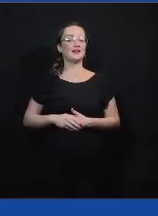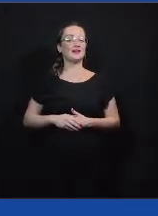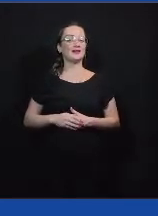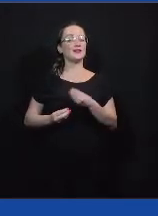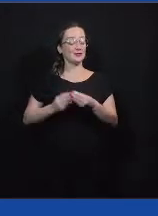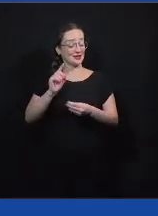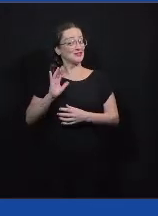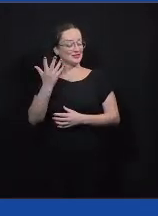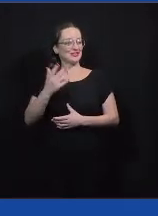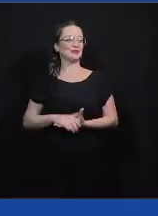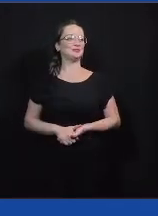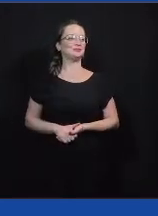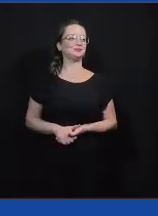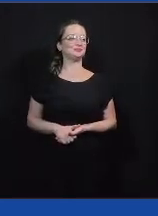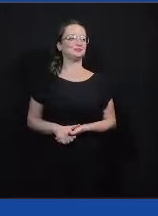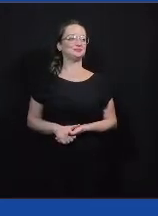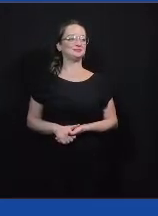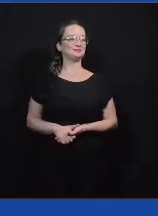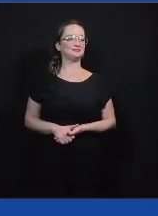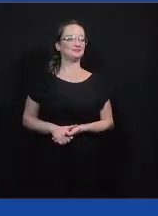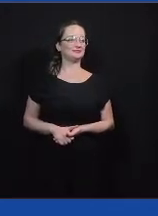e esse m